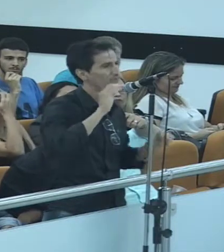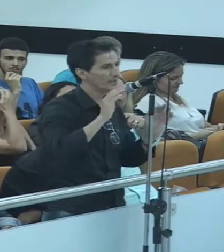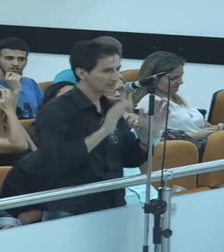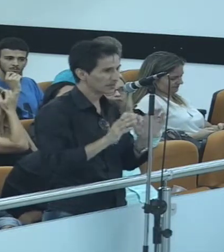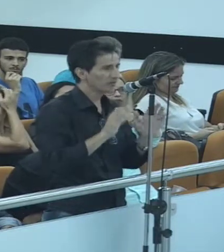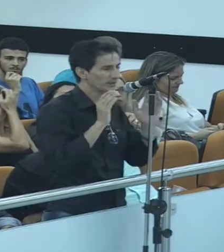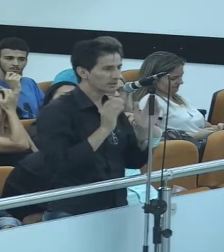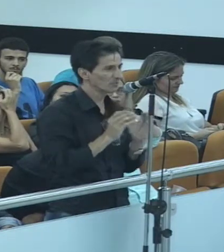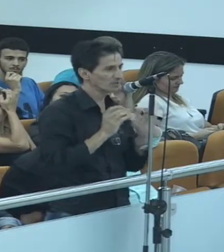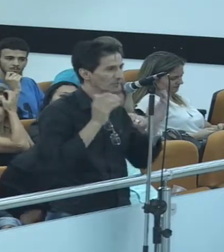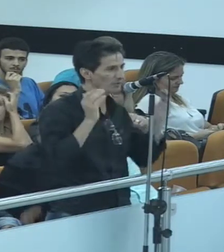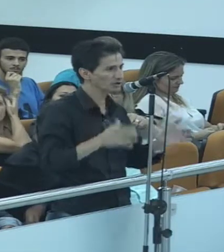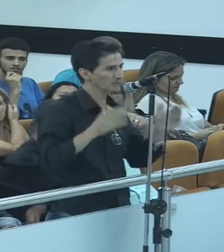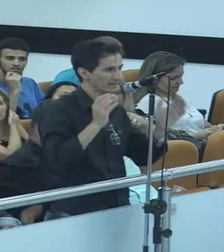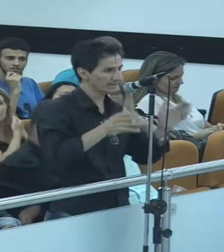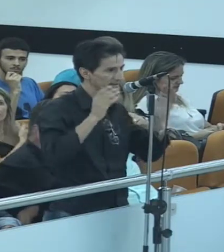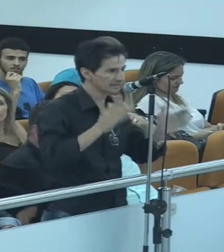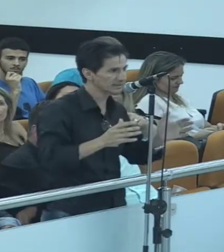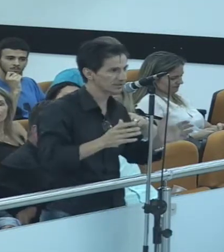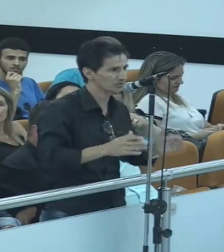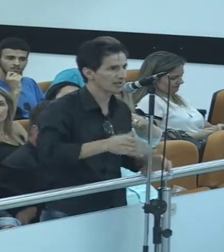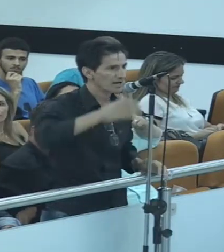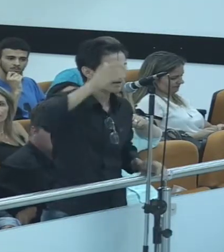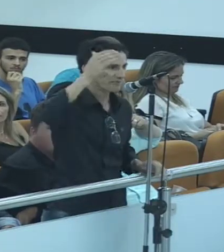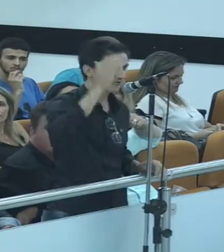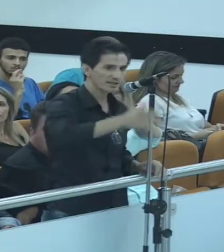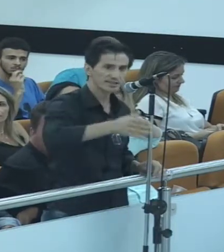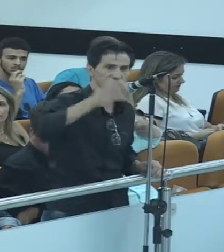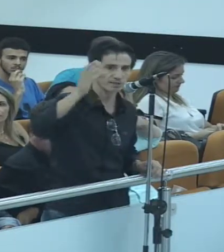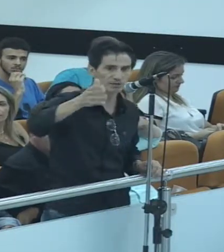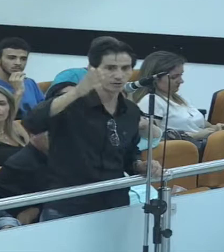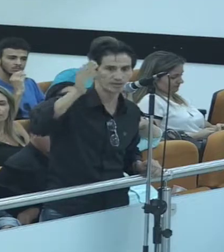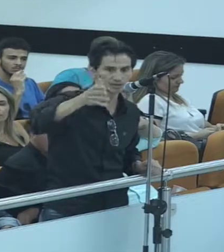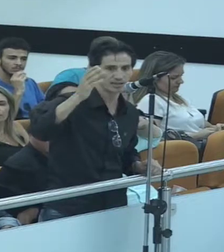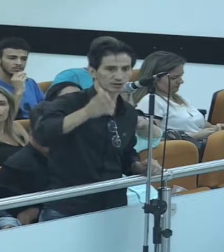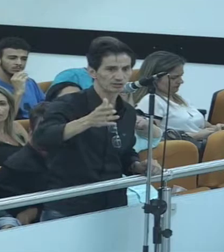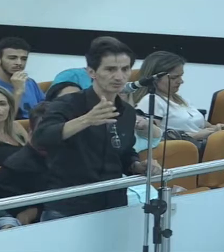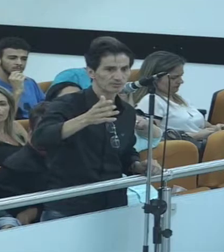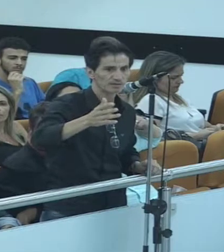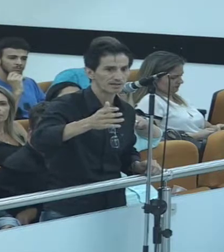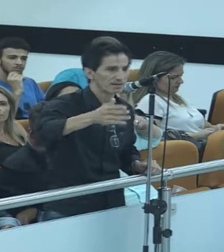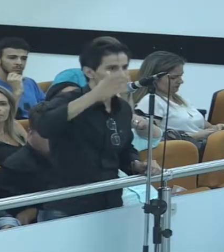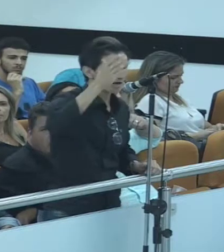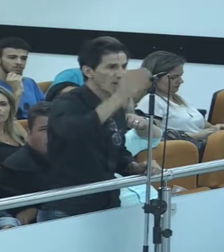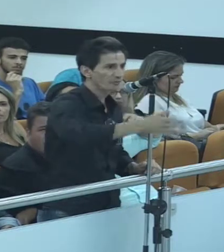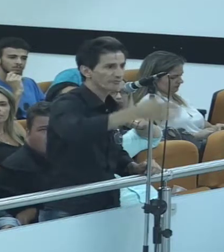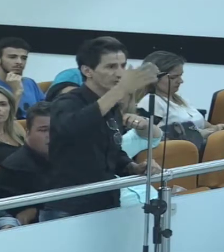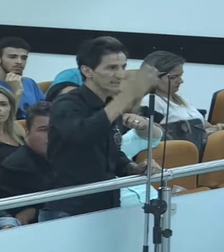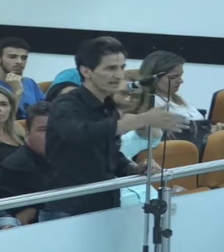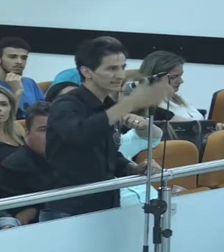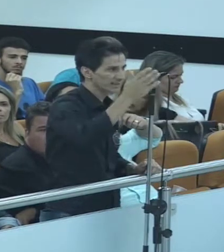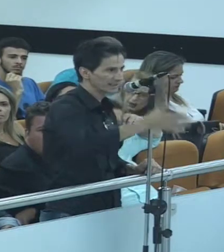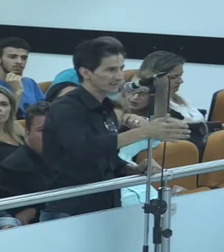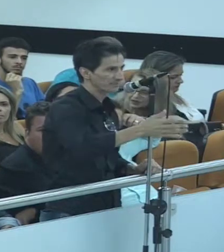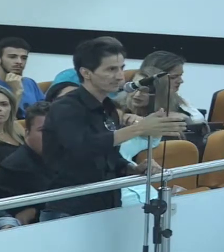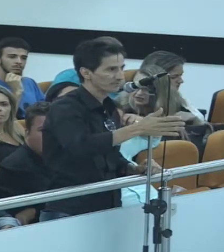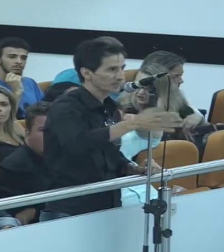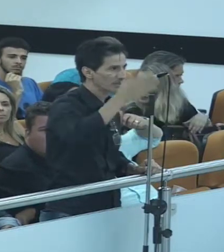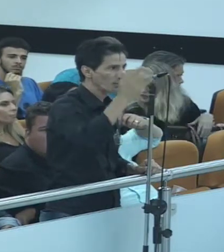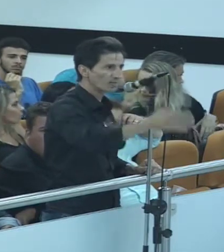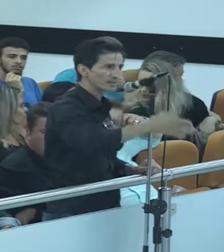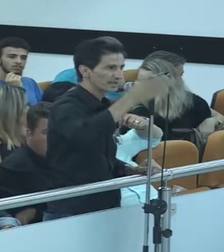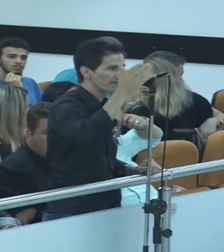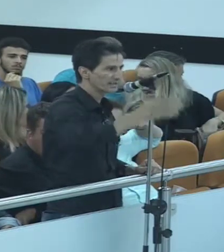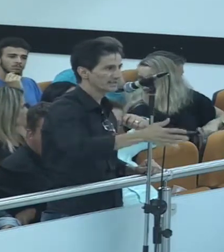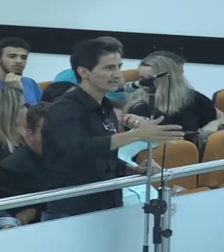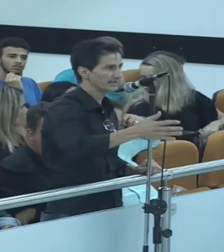perguntas aqui. Perdão, mas eu não posso ir para cá sem dizer isso. Vou fazer esse apelo ao Legislativo. Ao votar essa lei,